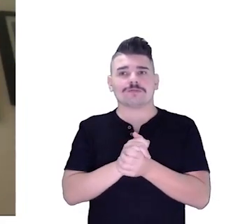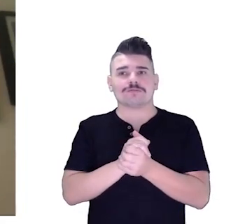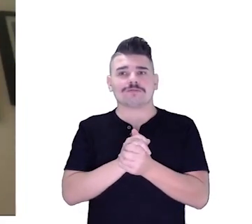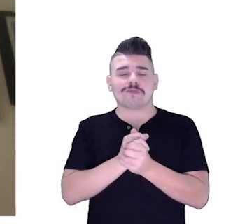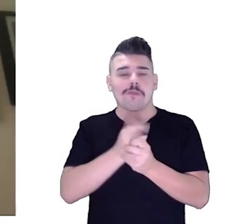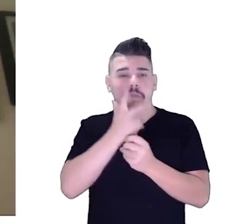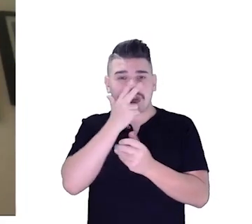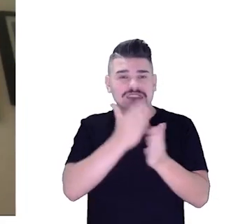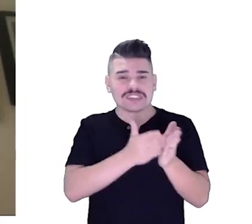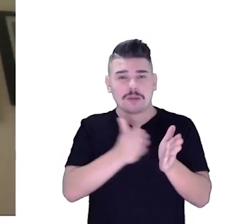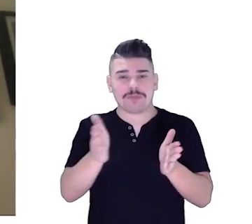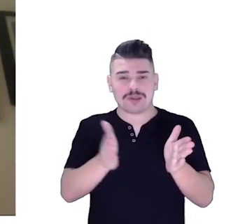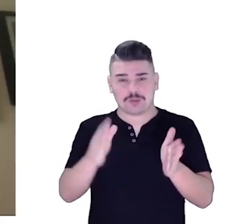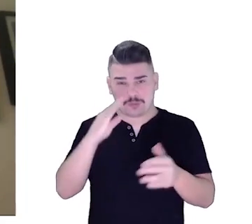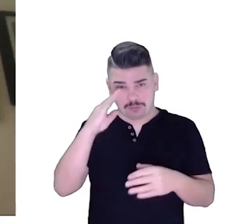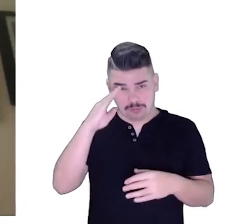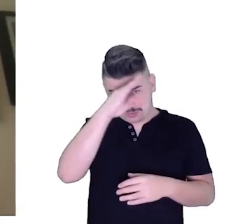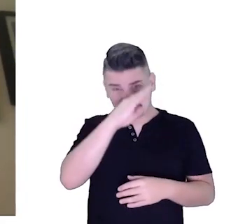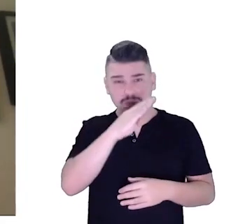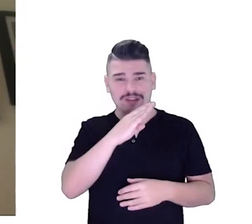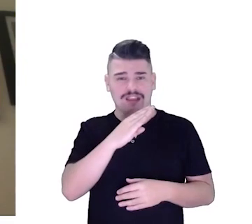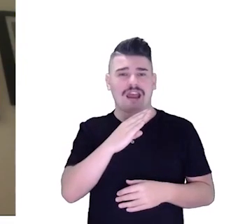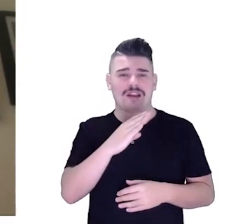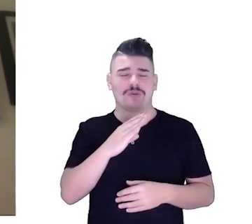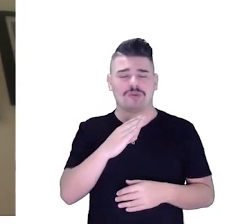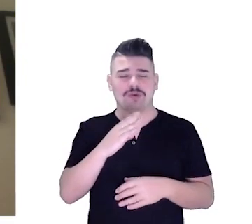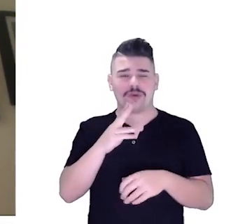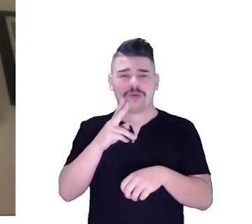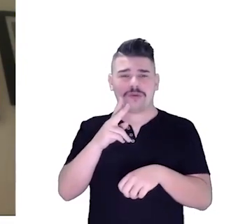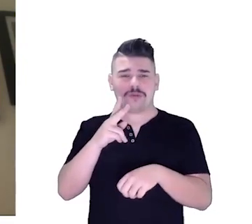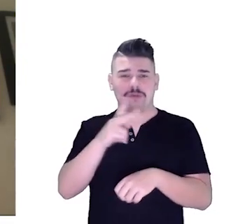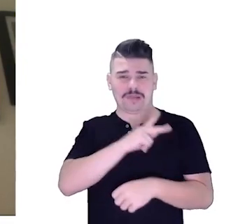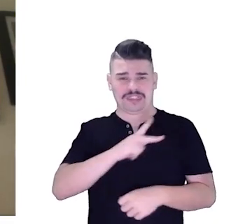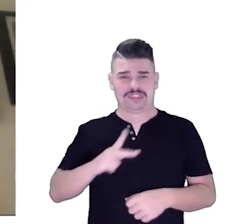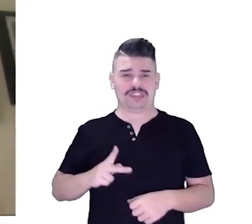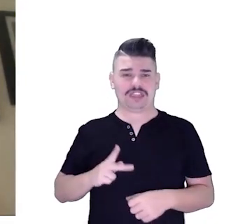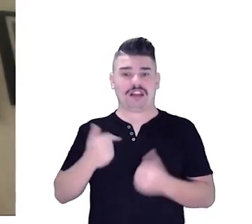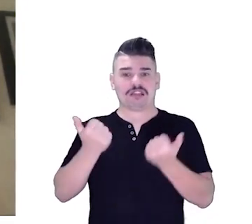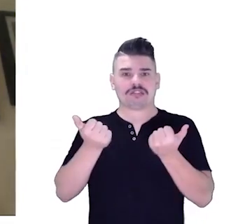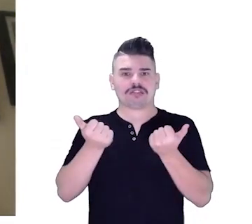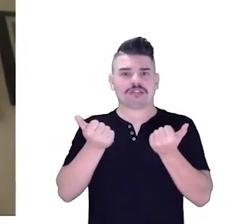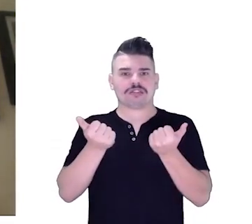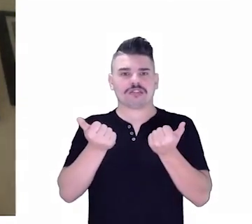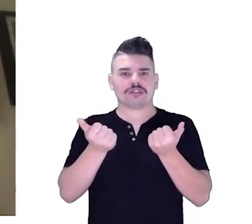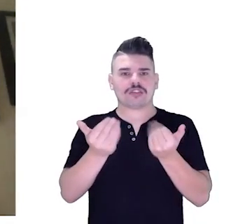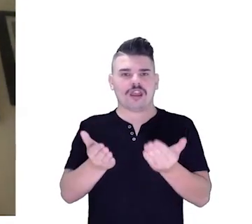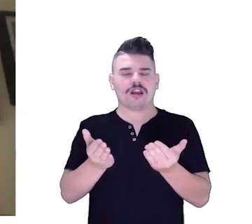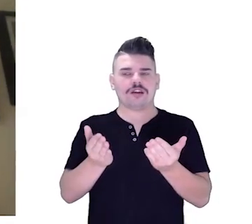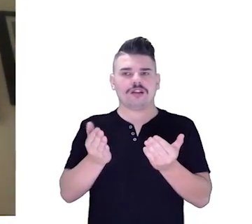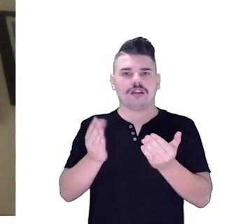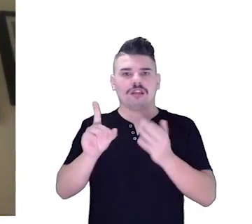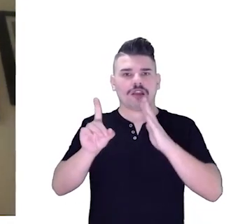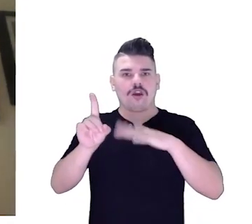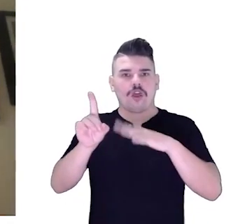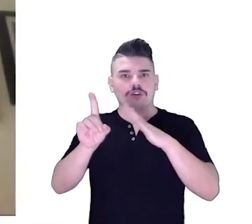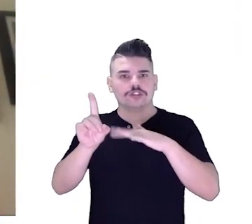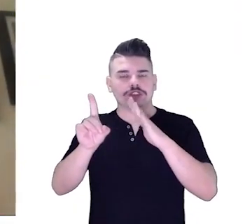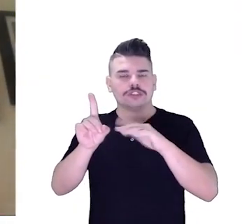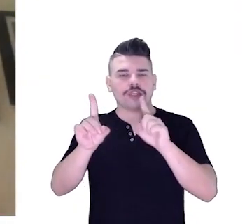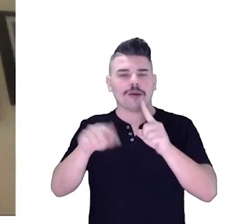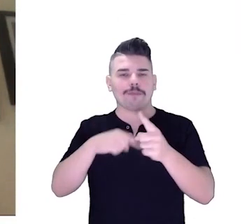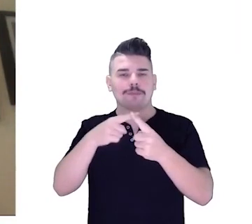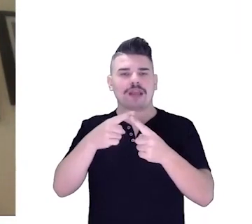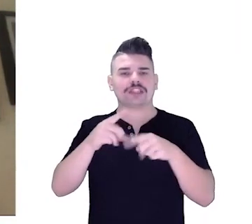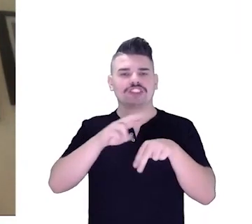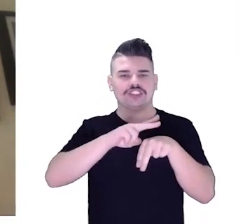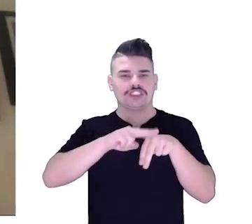também vem marcado, né, pela ideia de ideologia de gênero e também,